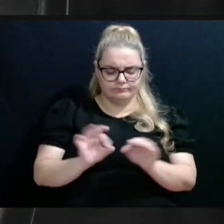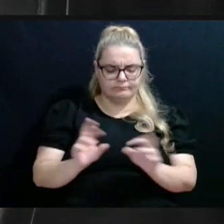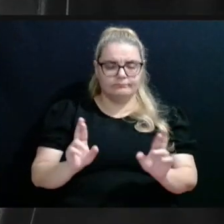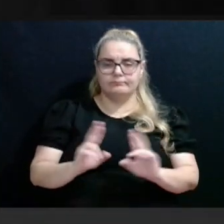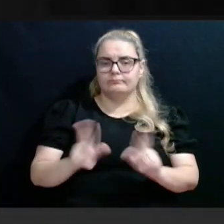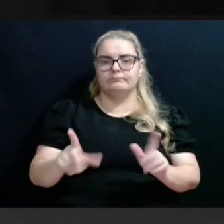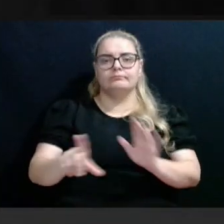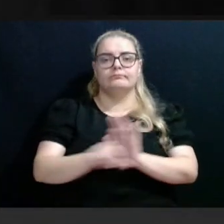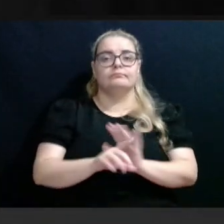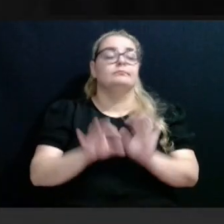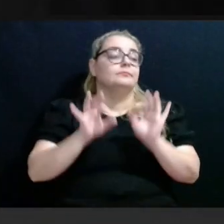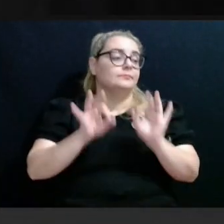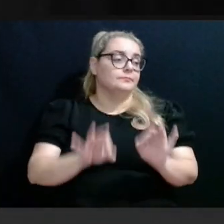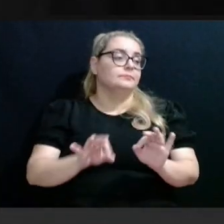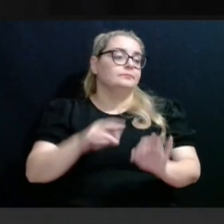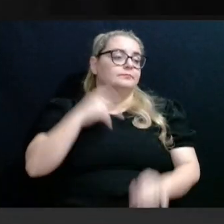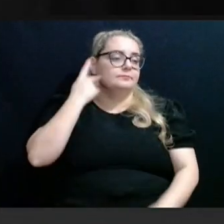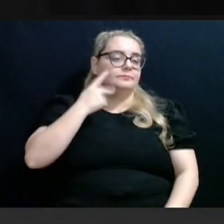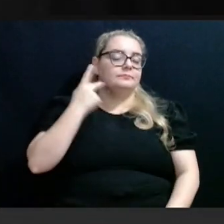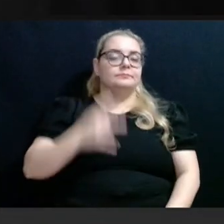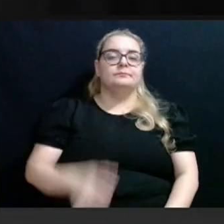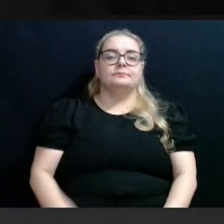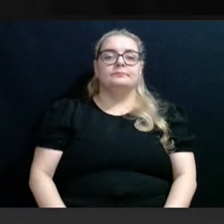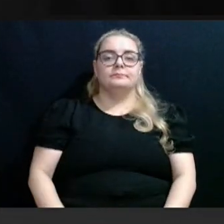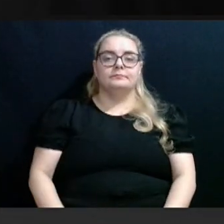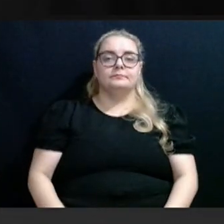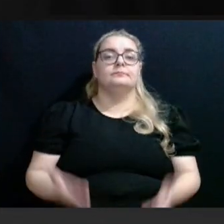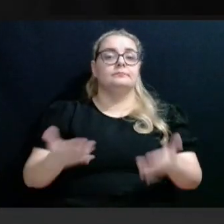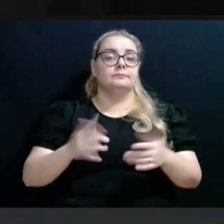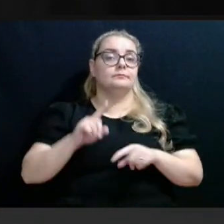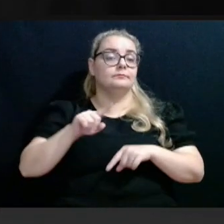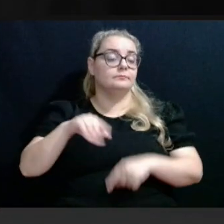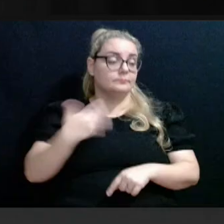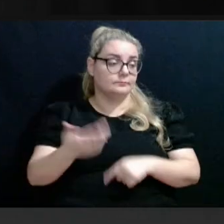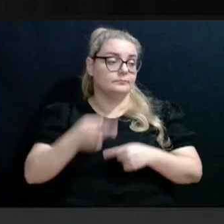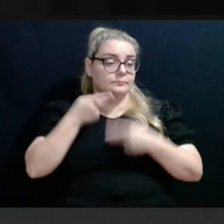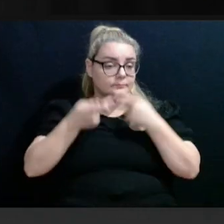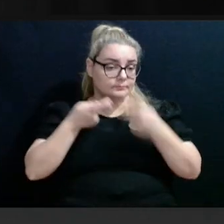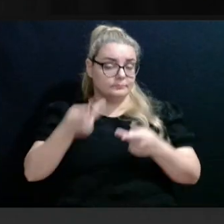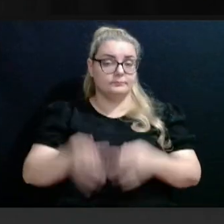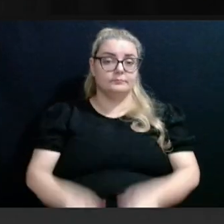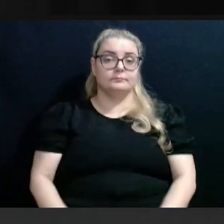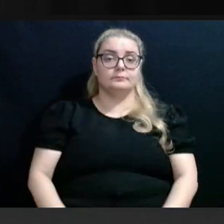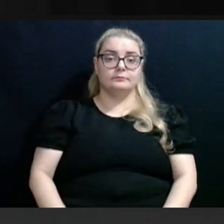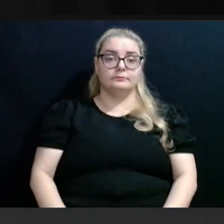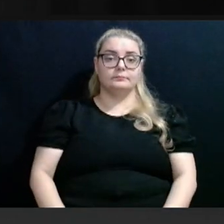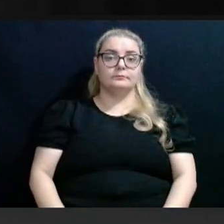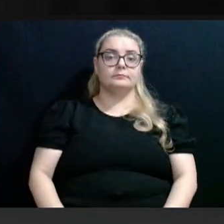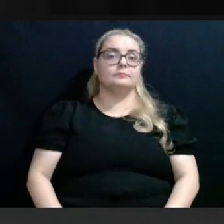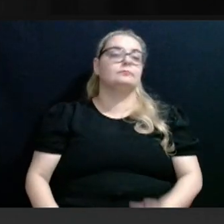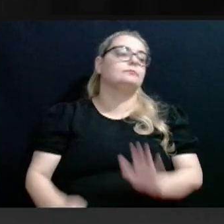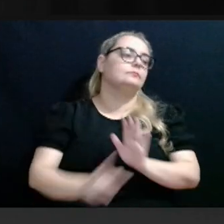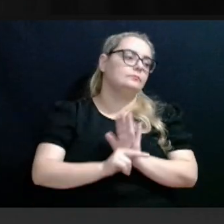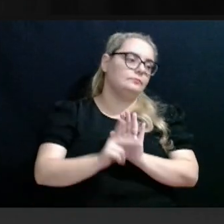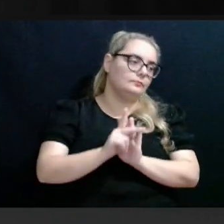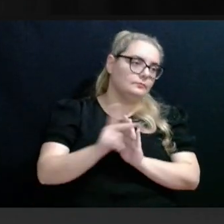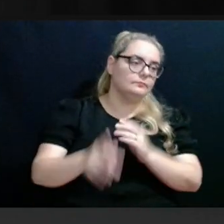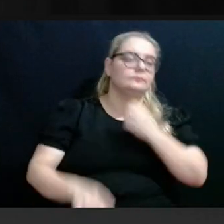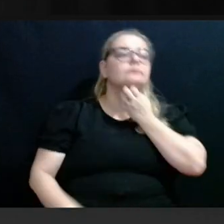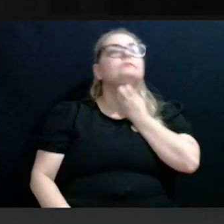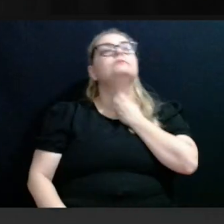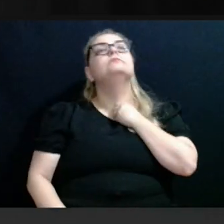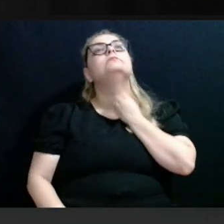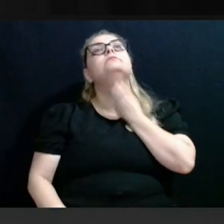Tá certo, então, vereador. Agora, quando a gente fala ainda sobre projetos e sobre essa